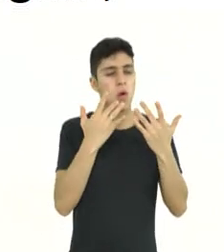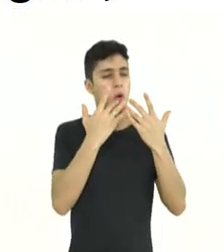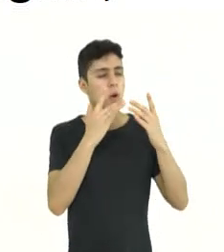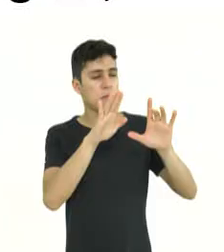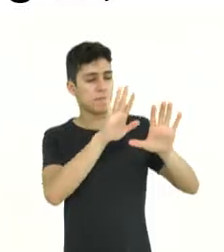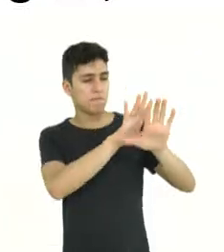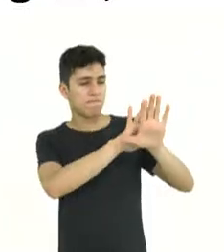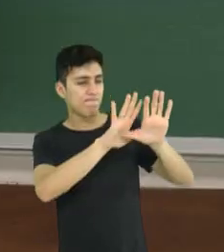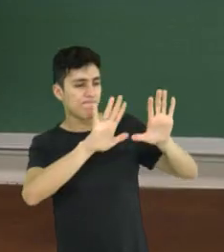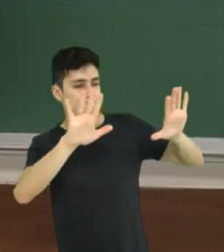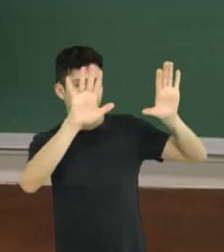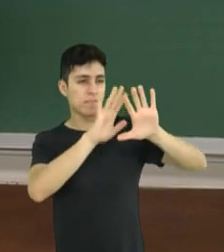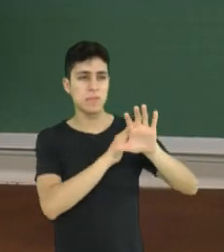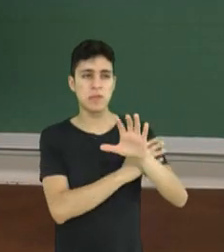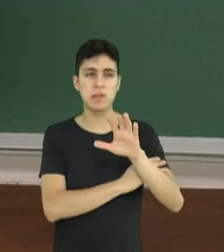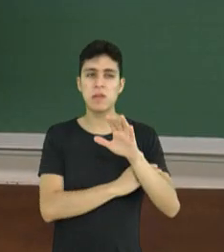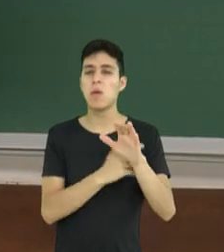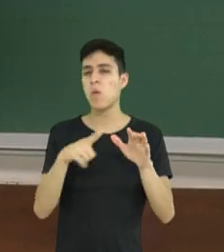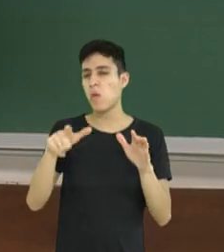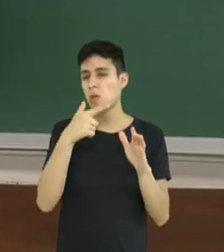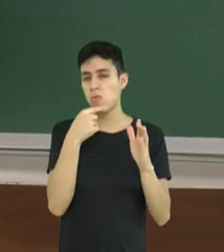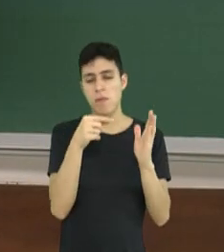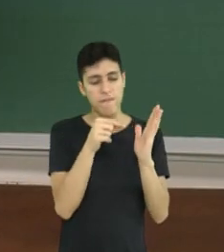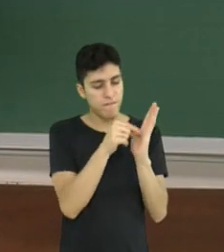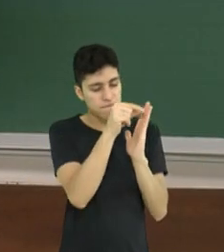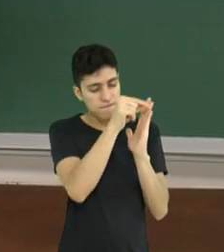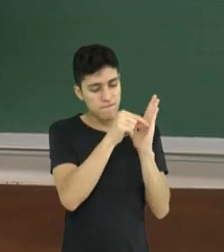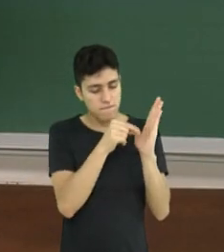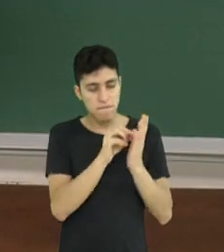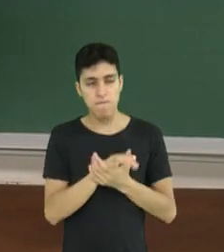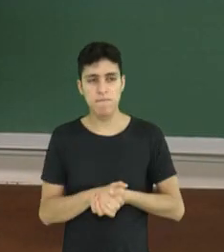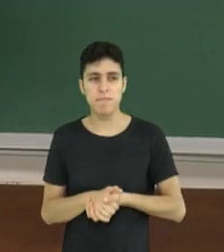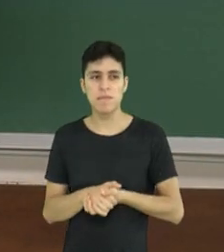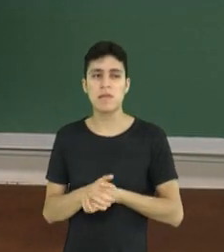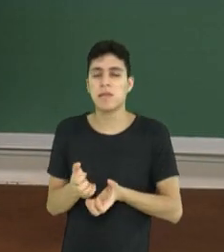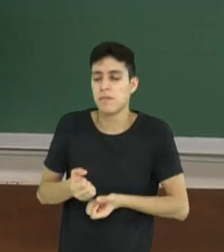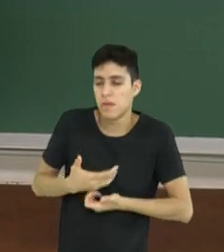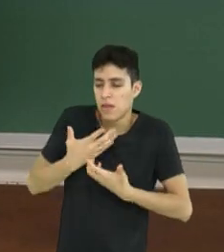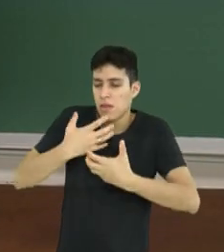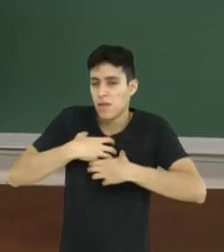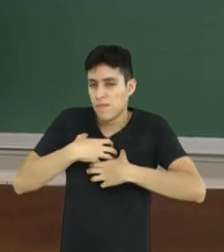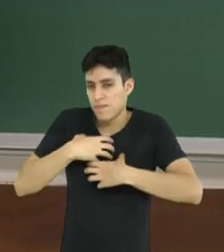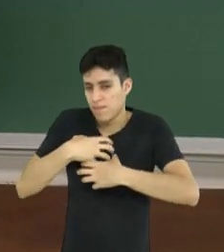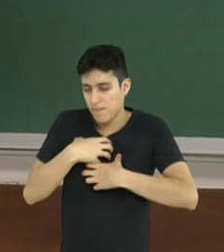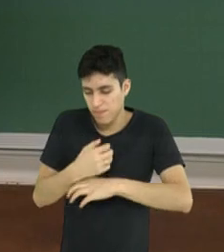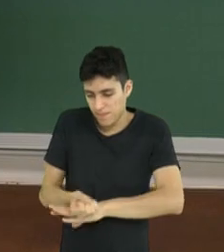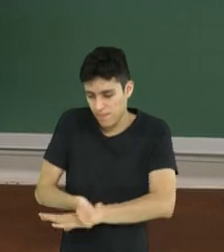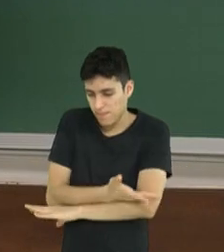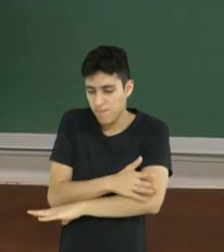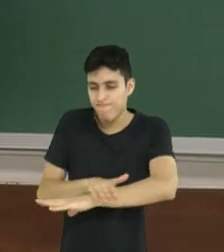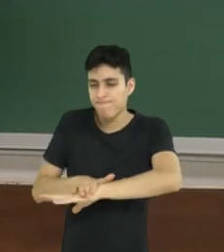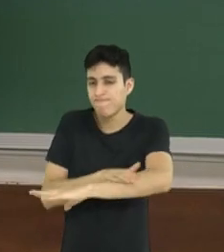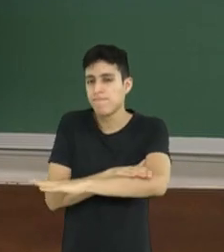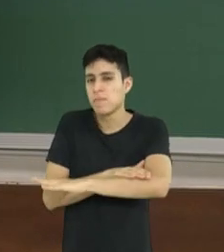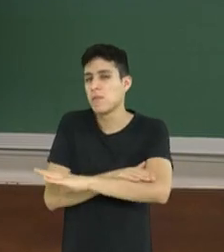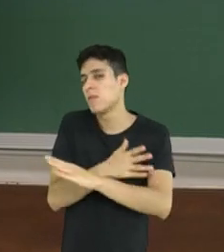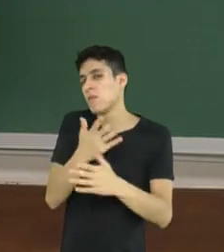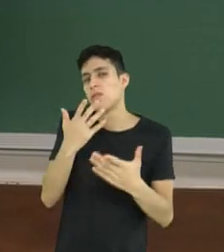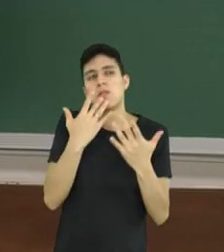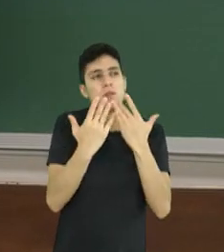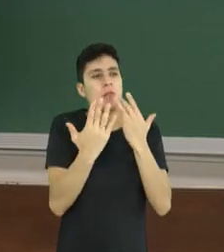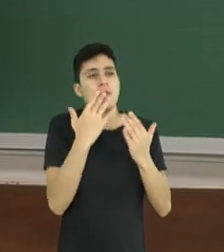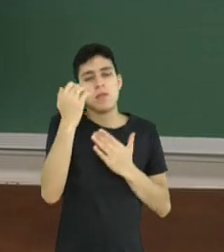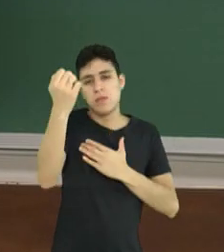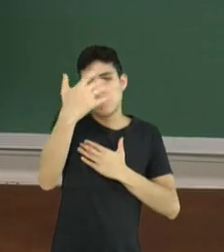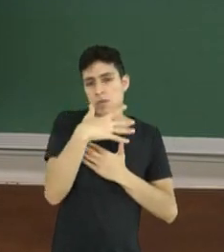cor os errou que era o cara do pontilhismo né EA expressão dos Sentimentos as suas emoções e Sensações através de cor e luz